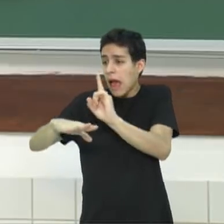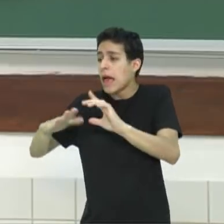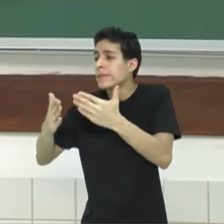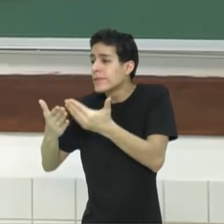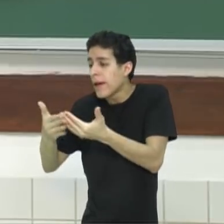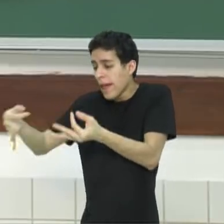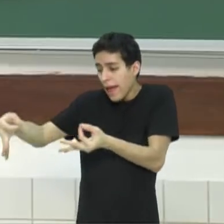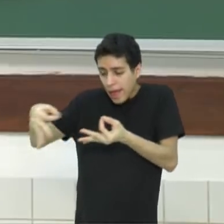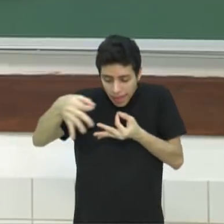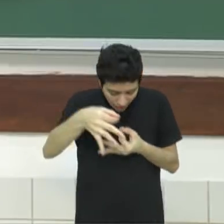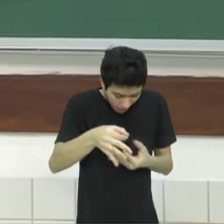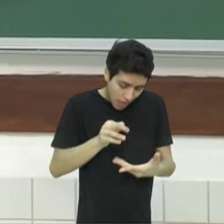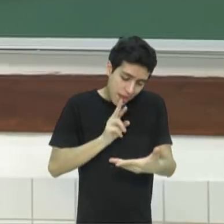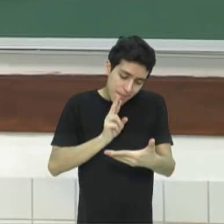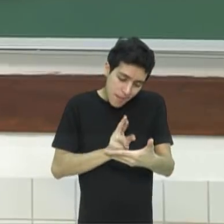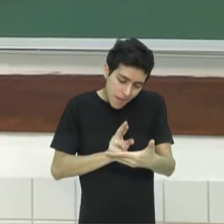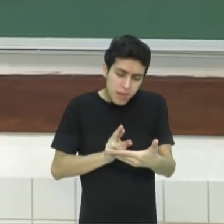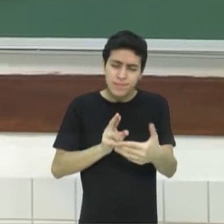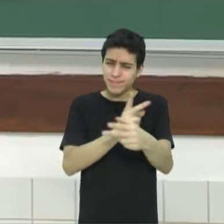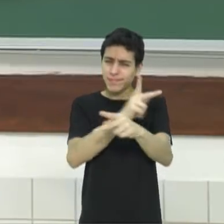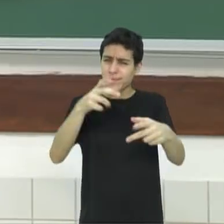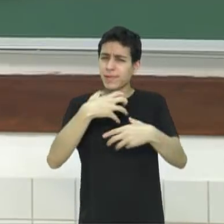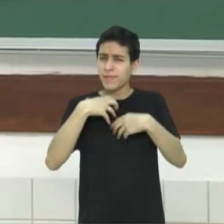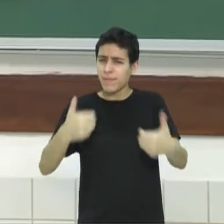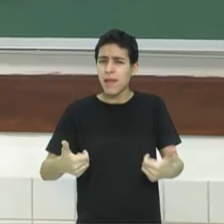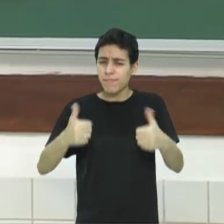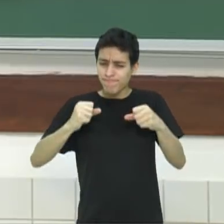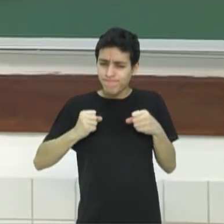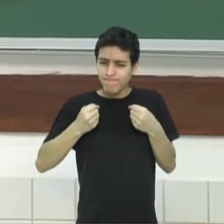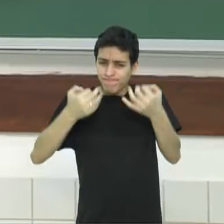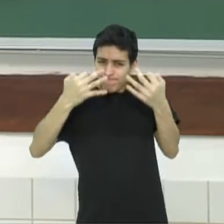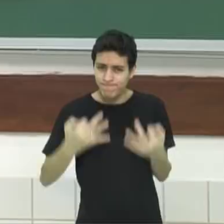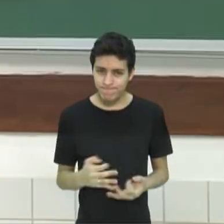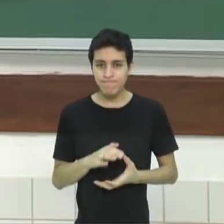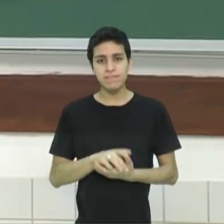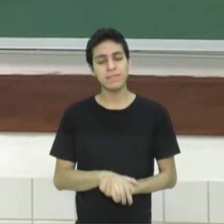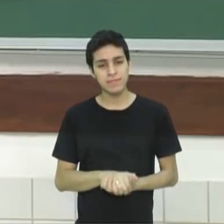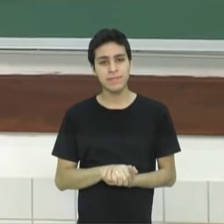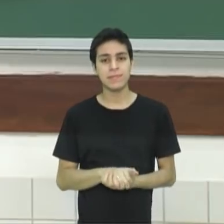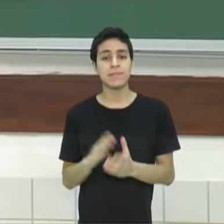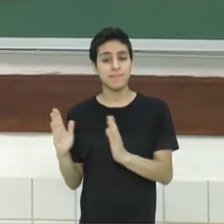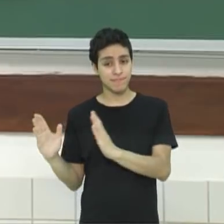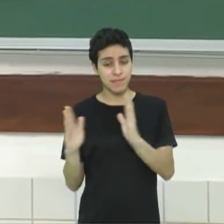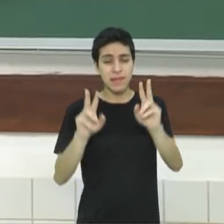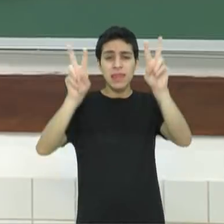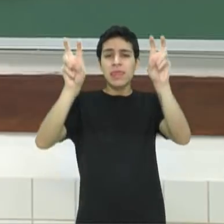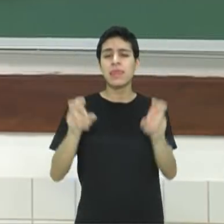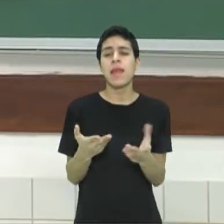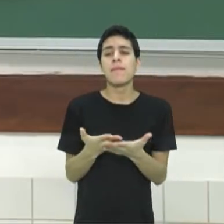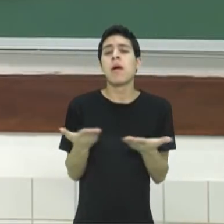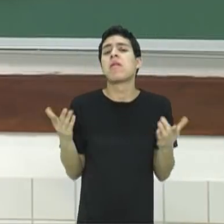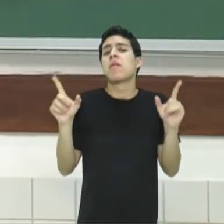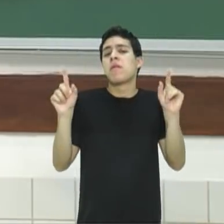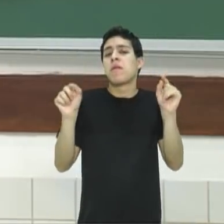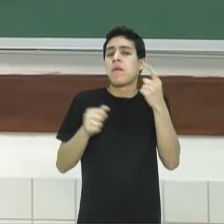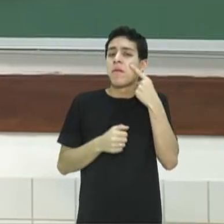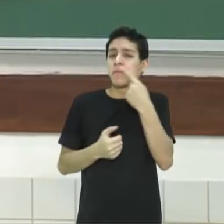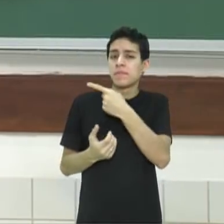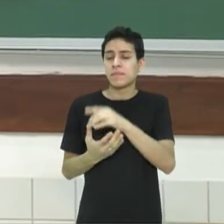e estudando aí da melhor forma possível. Beleza, meu povo? Então, o tema da nossa aula de hoje